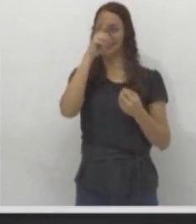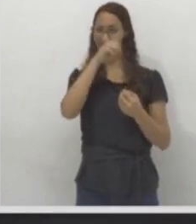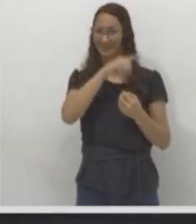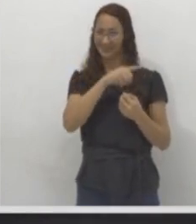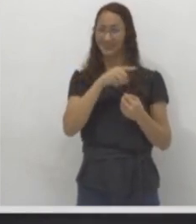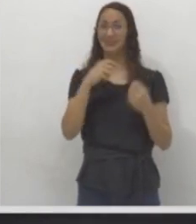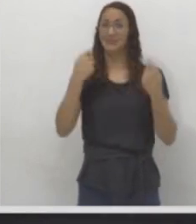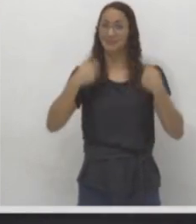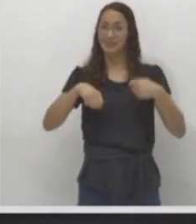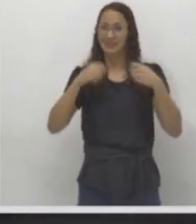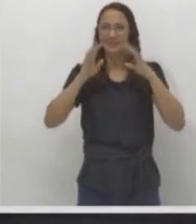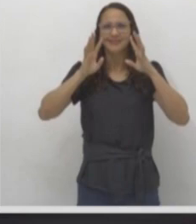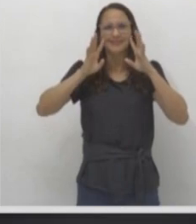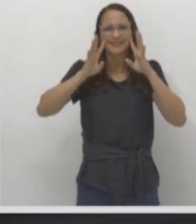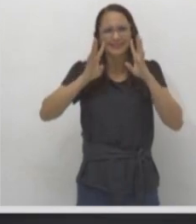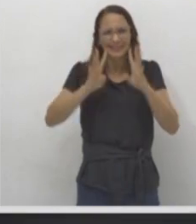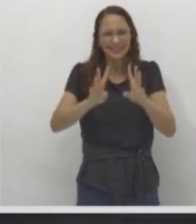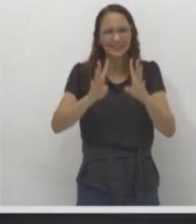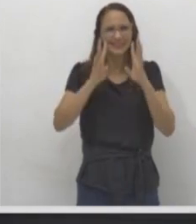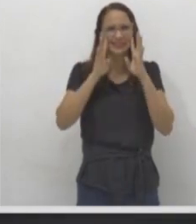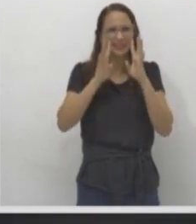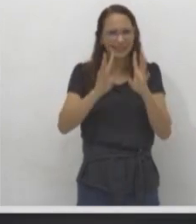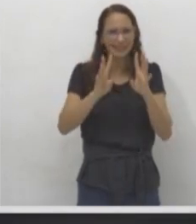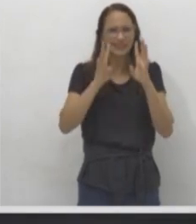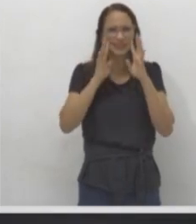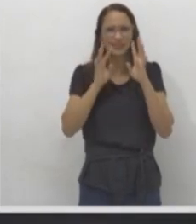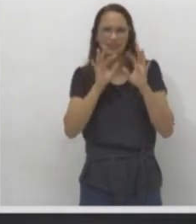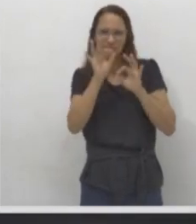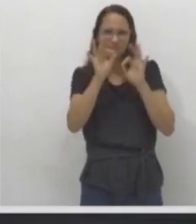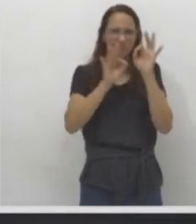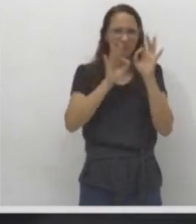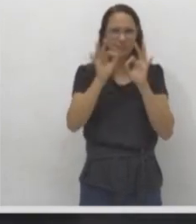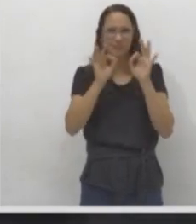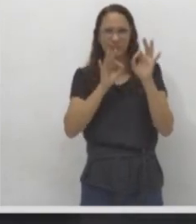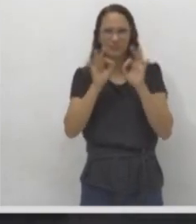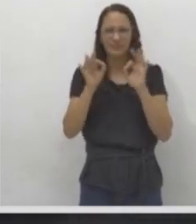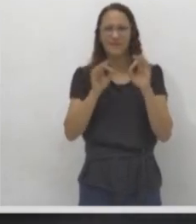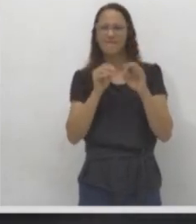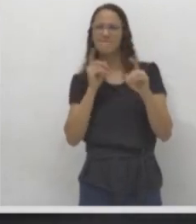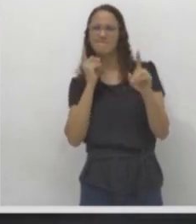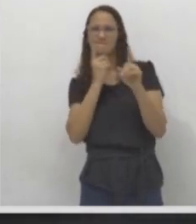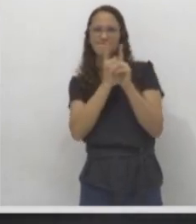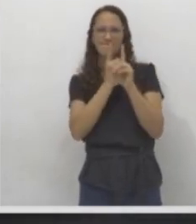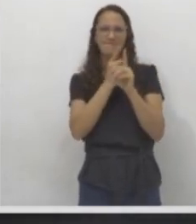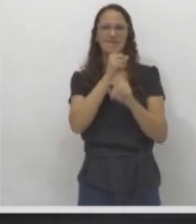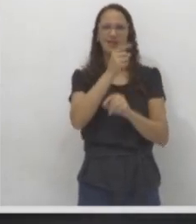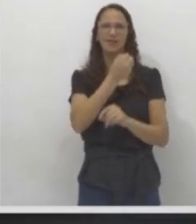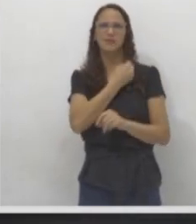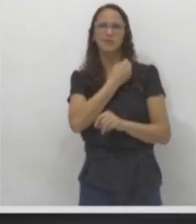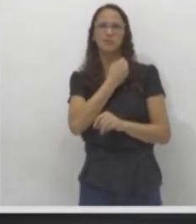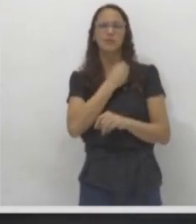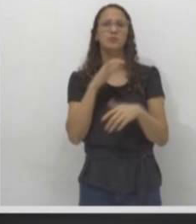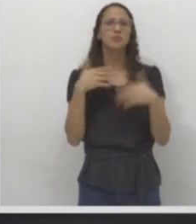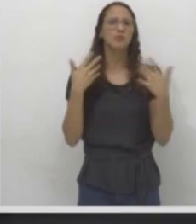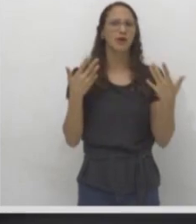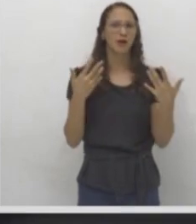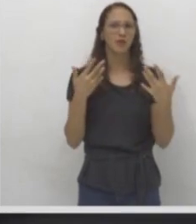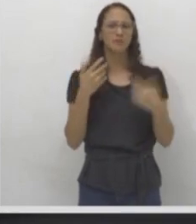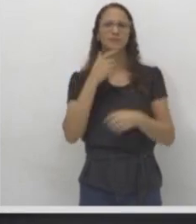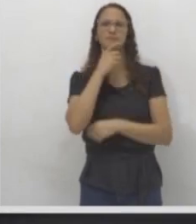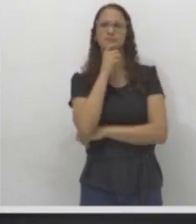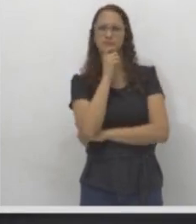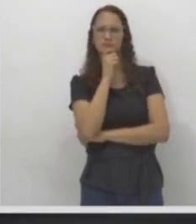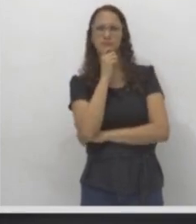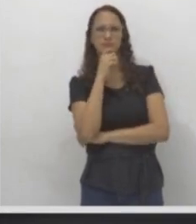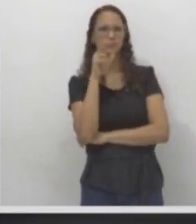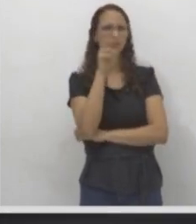mais de atenção para você identificar todos os números que aparecem dentro de um único numeral. Você vai olhar o